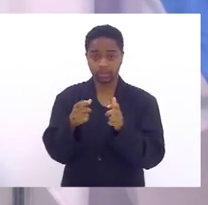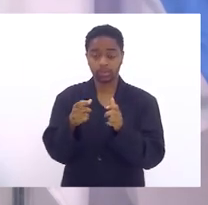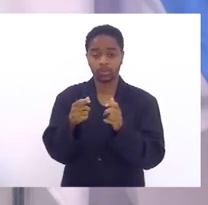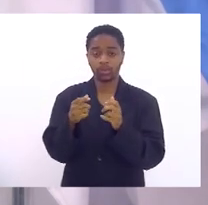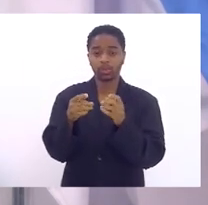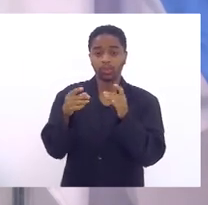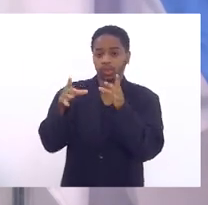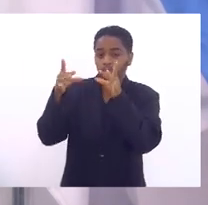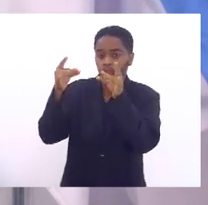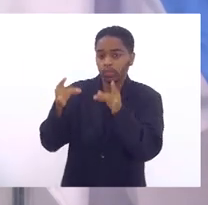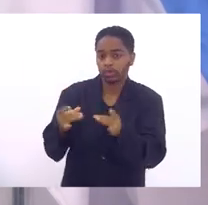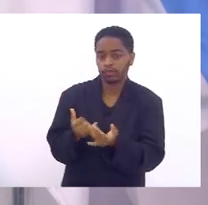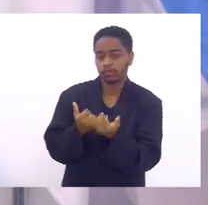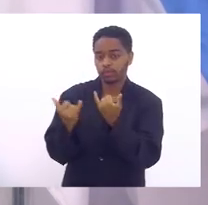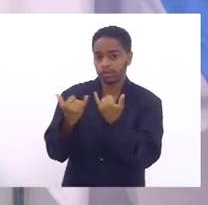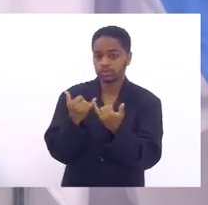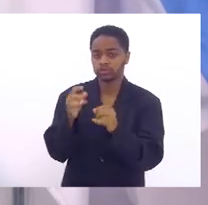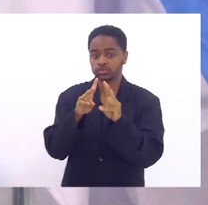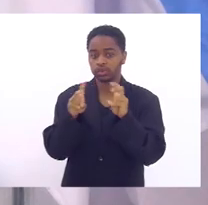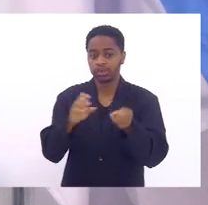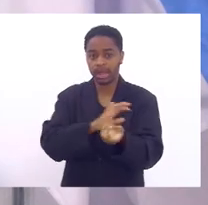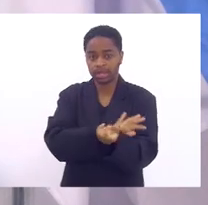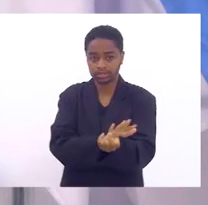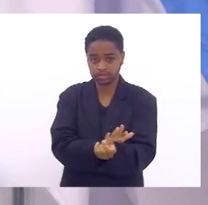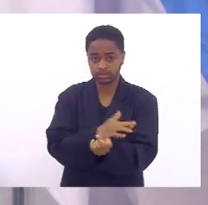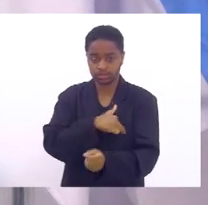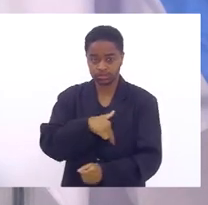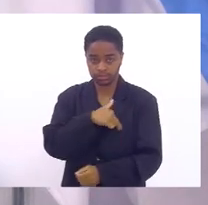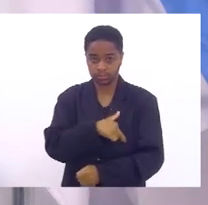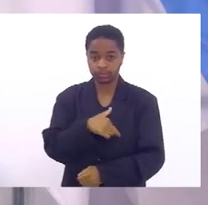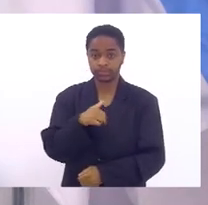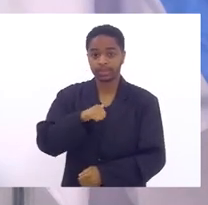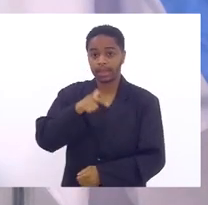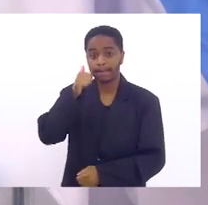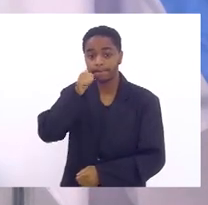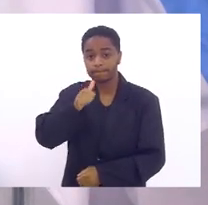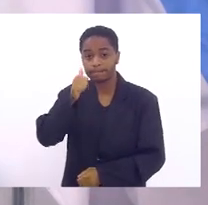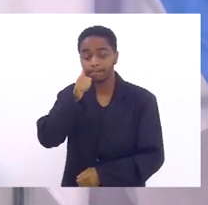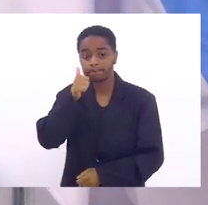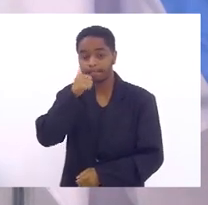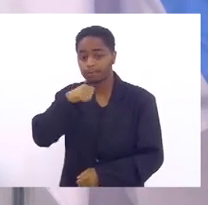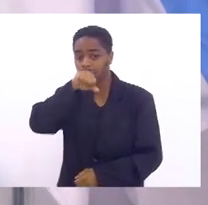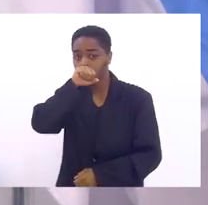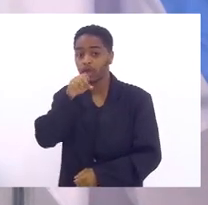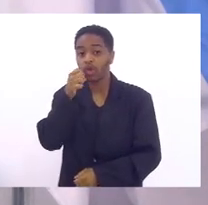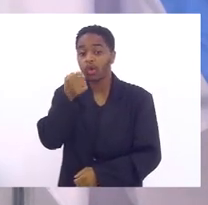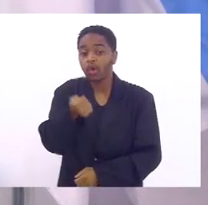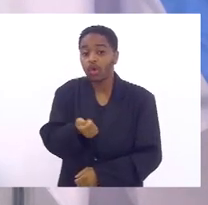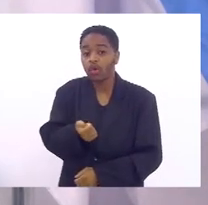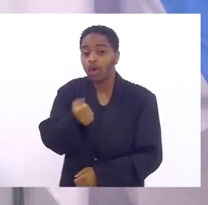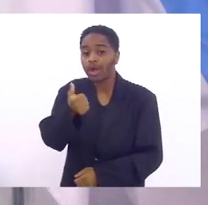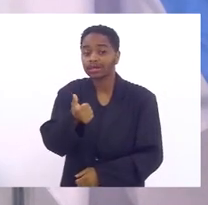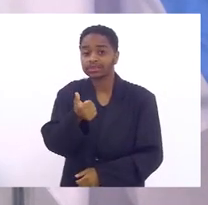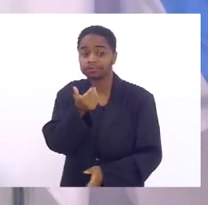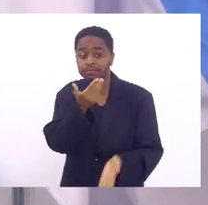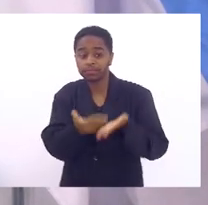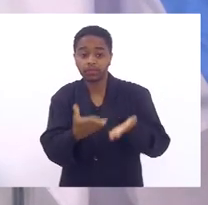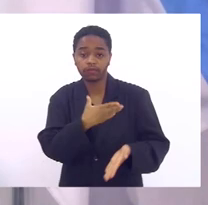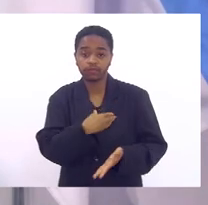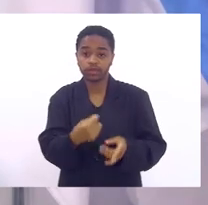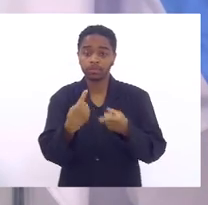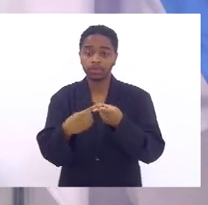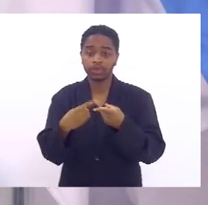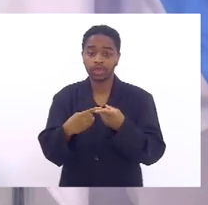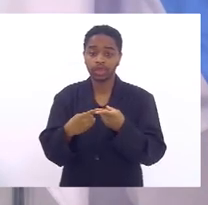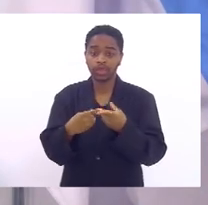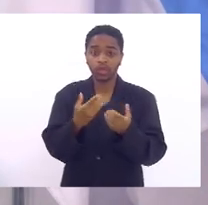religioso uma mãe que quase perdeu a filha o filho porque iniciou no candomblé aí